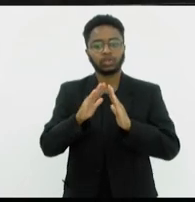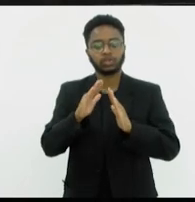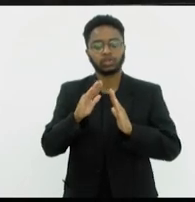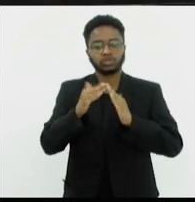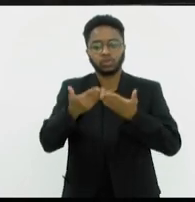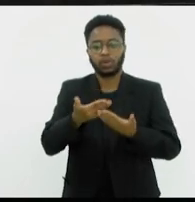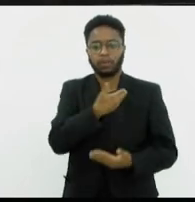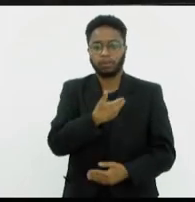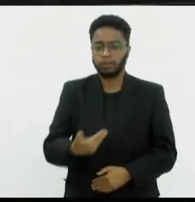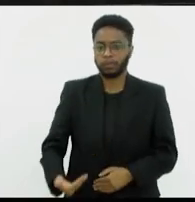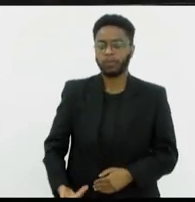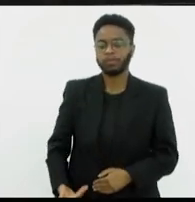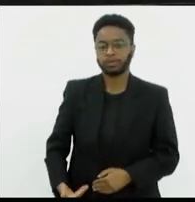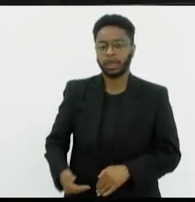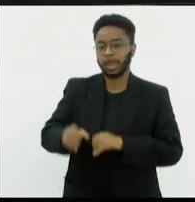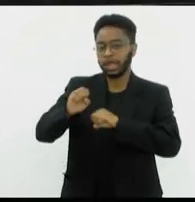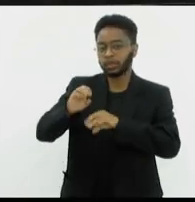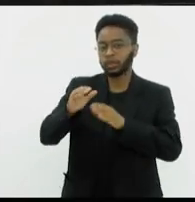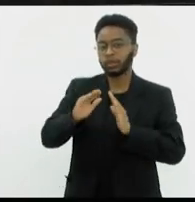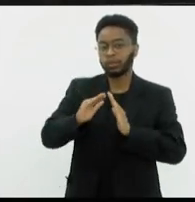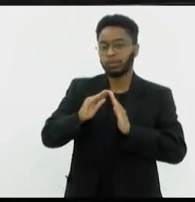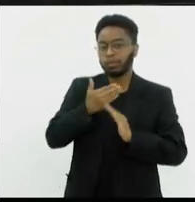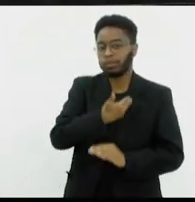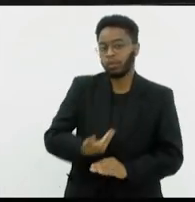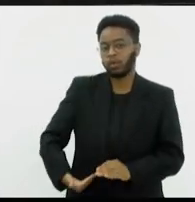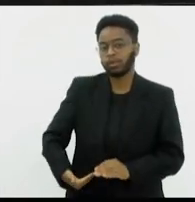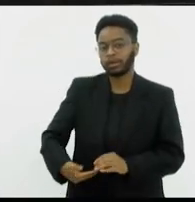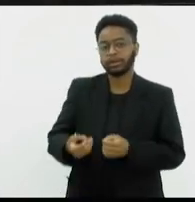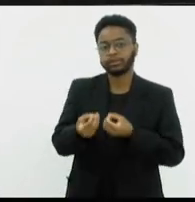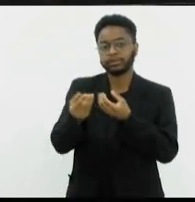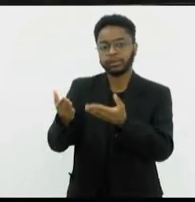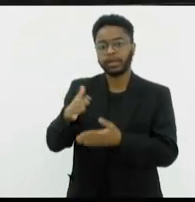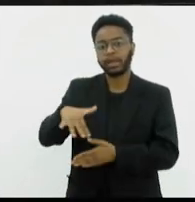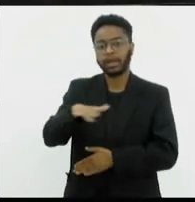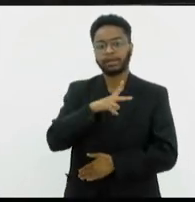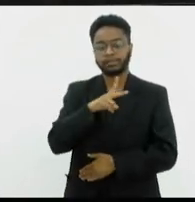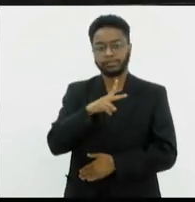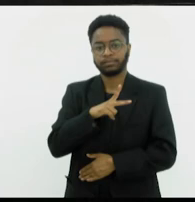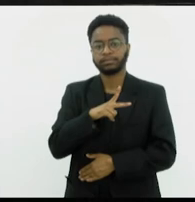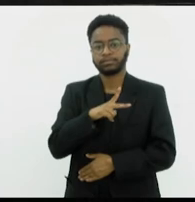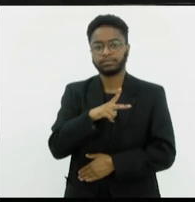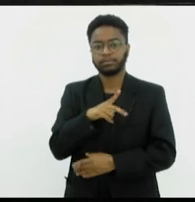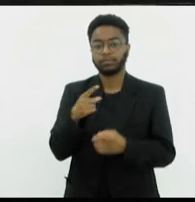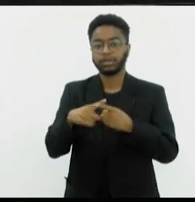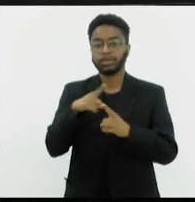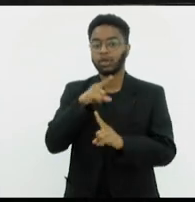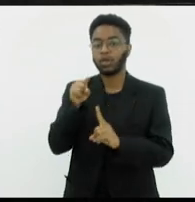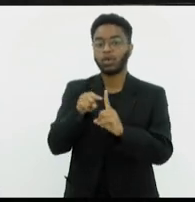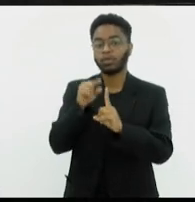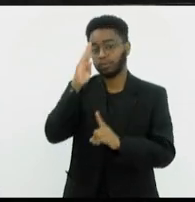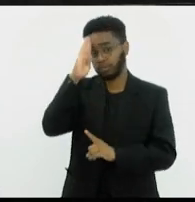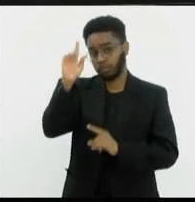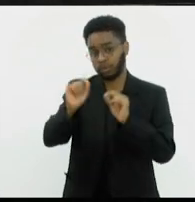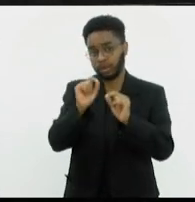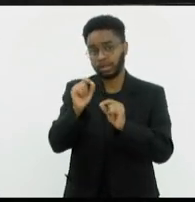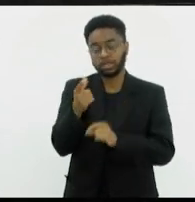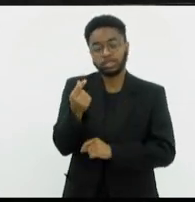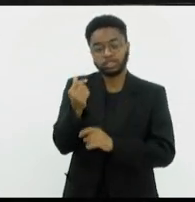pública para a rede privada, para o ente privado, que tem como objetivo